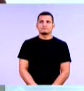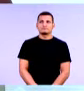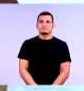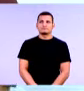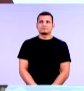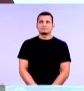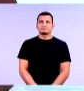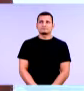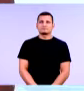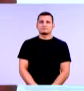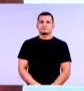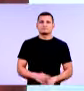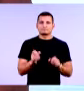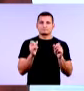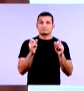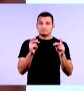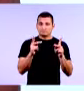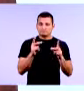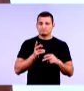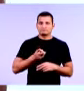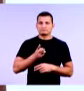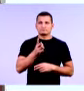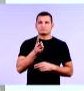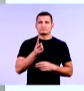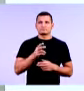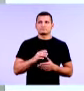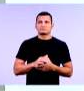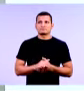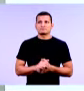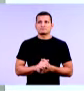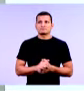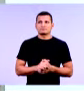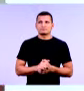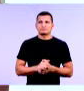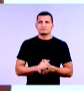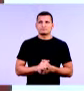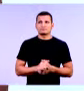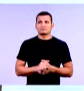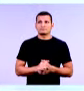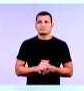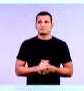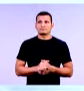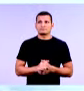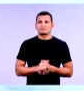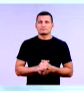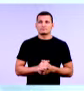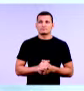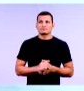Muito bem, gente. Então, vamos lá. Vamos continuar então agora. Vamos fazer